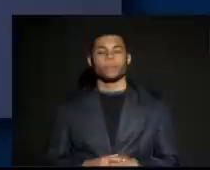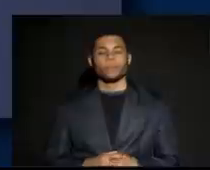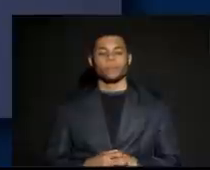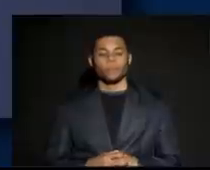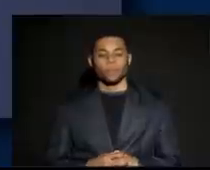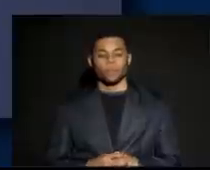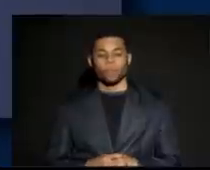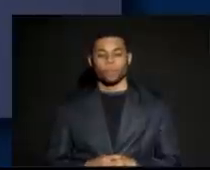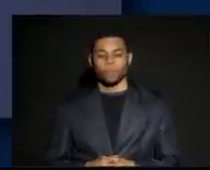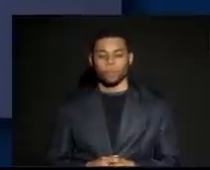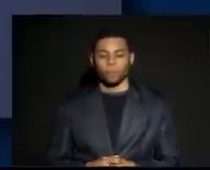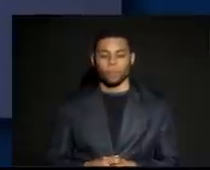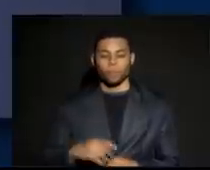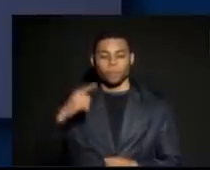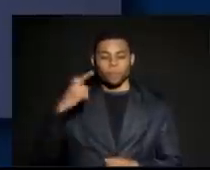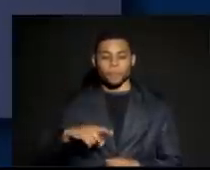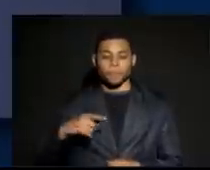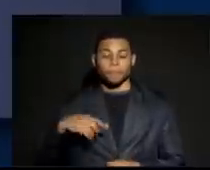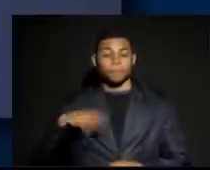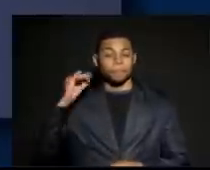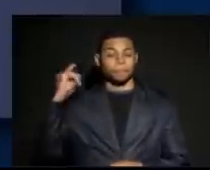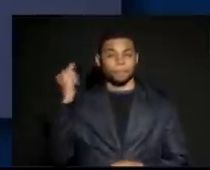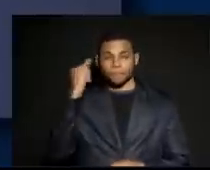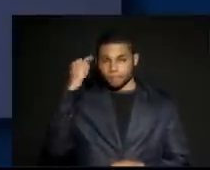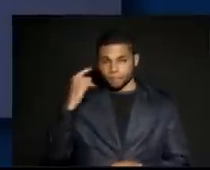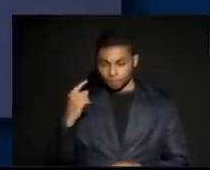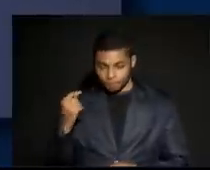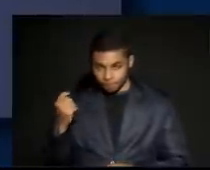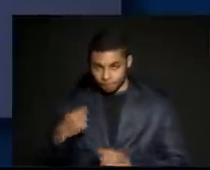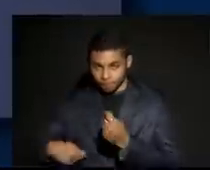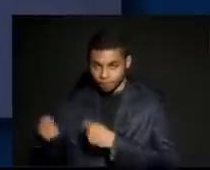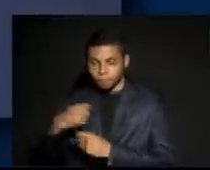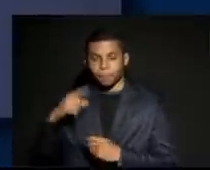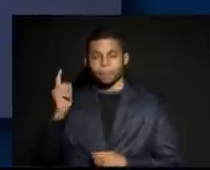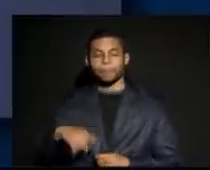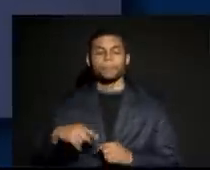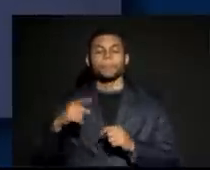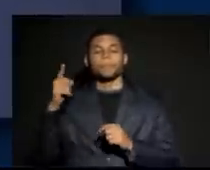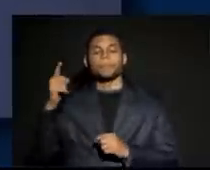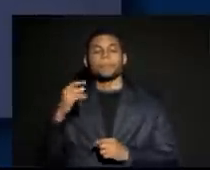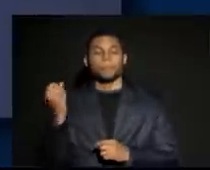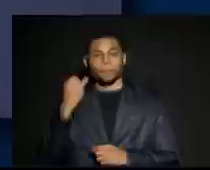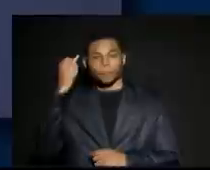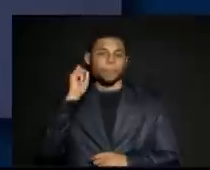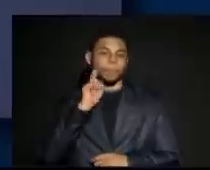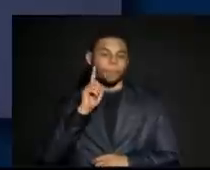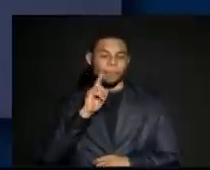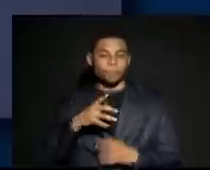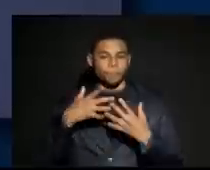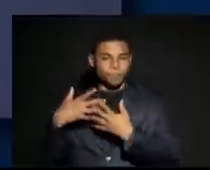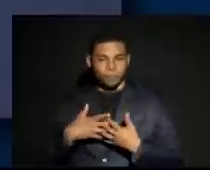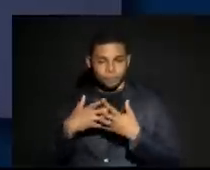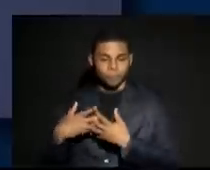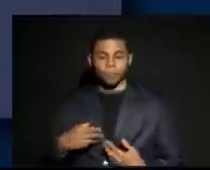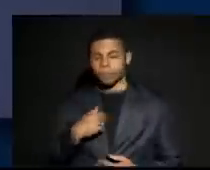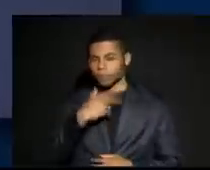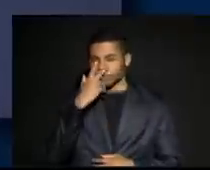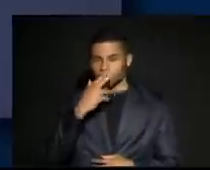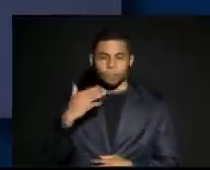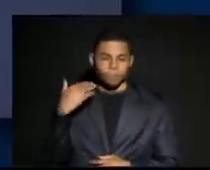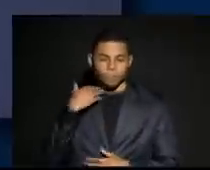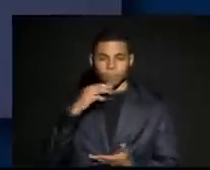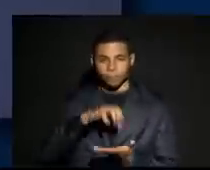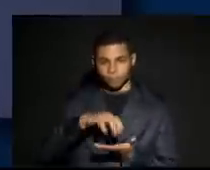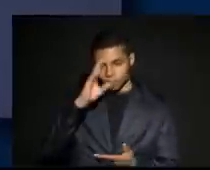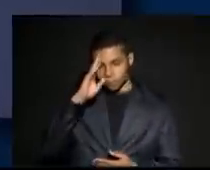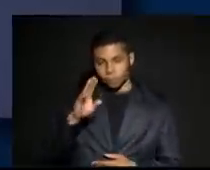do preço mais importante da economia mundial que é a taxa de juros americana época eu acho que a gente vive um banco